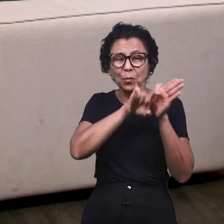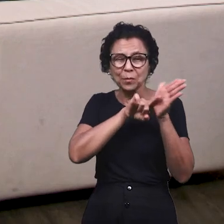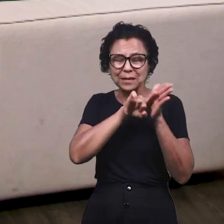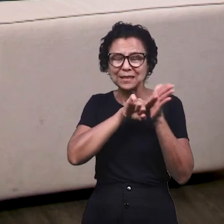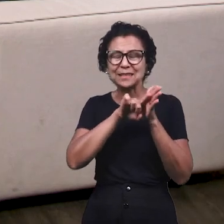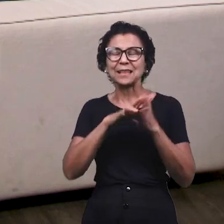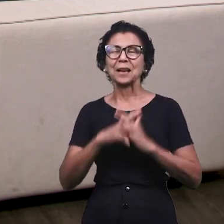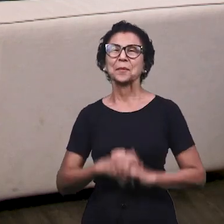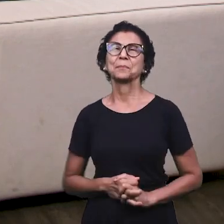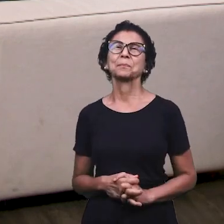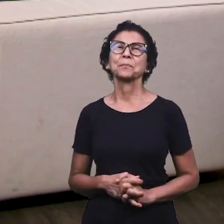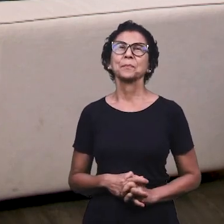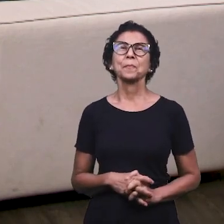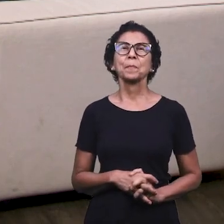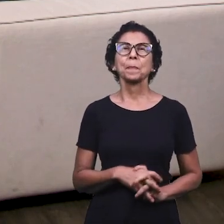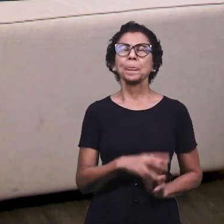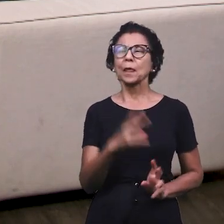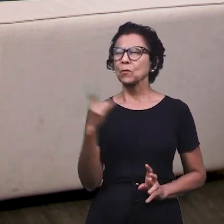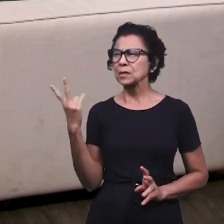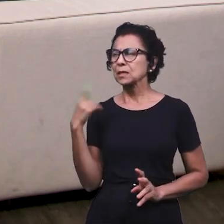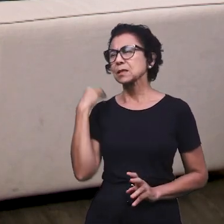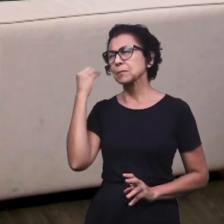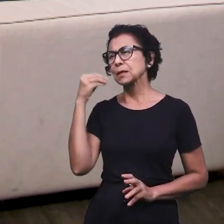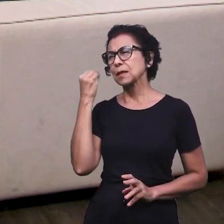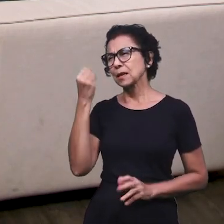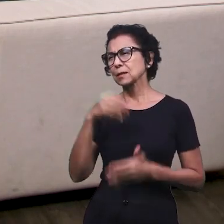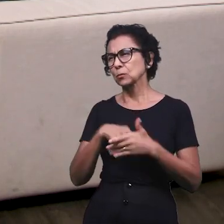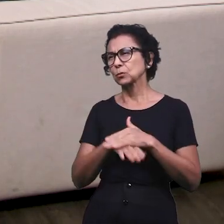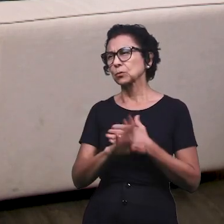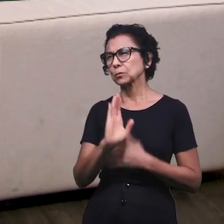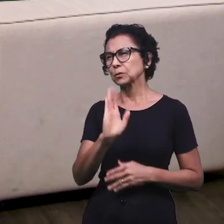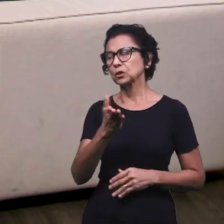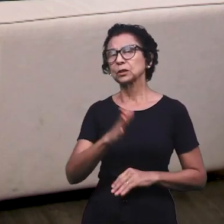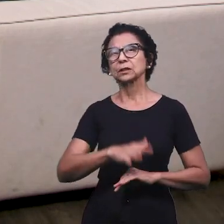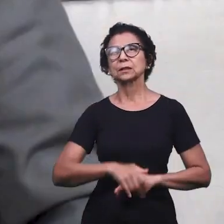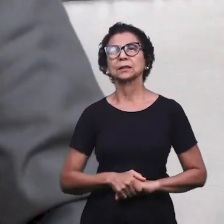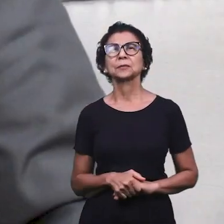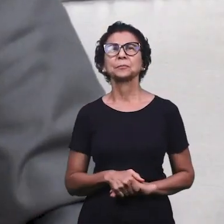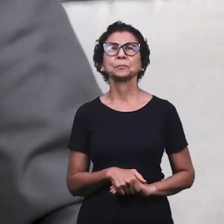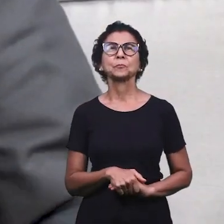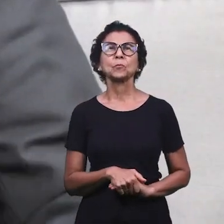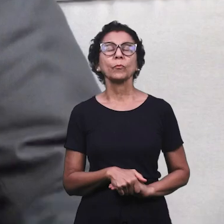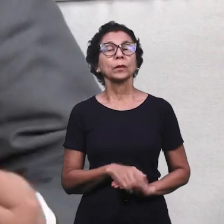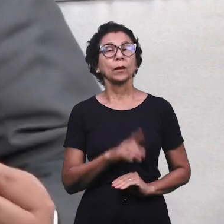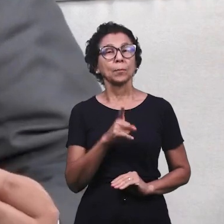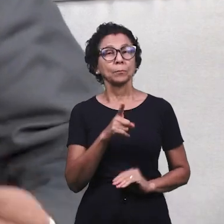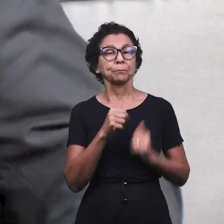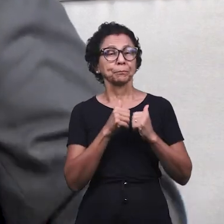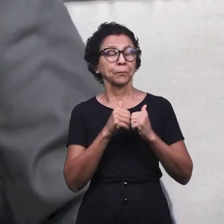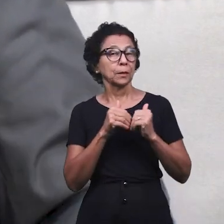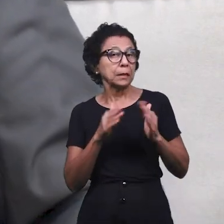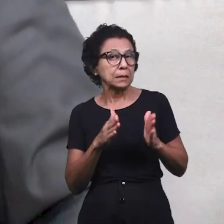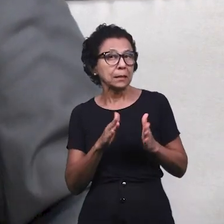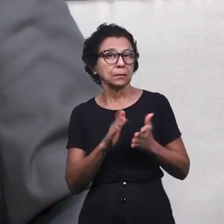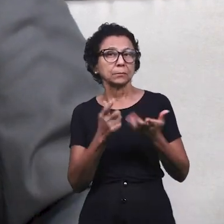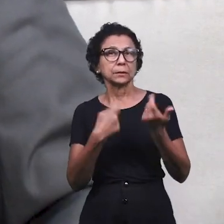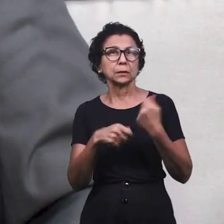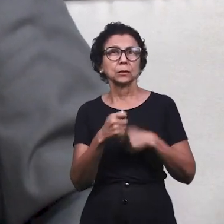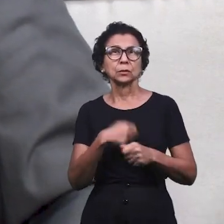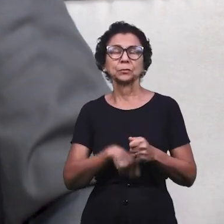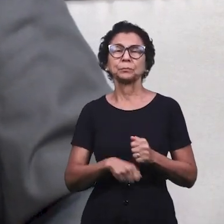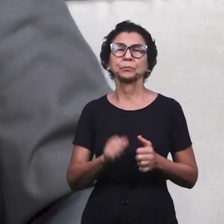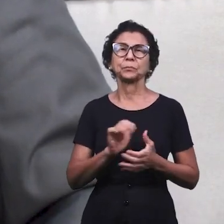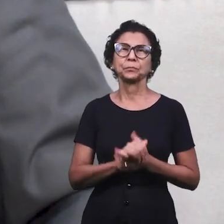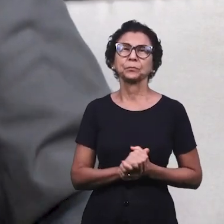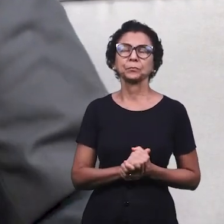experiência, bagagem, fazem isso diariamente? Exatamente. Há basicamente 2 pontas para quem está iniciando. A primeira